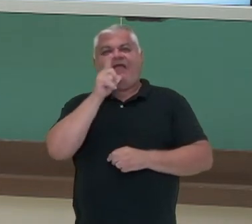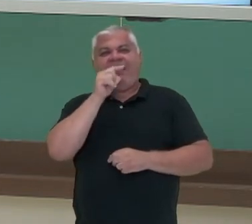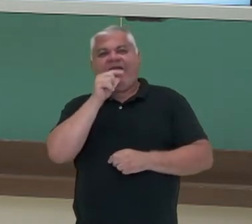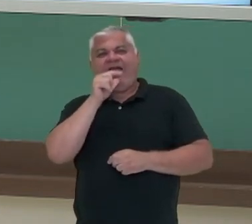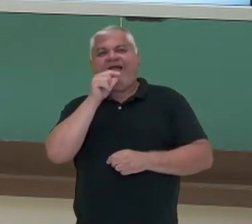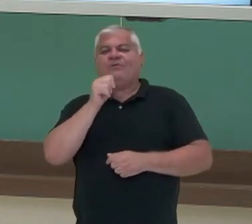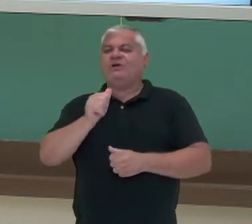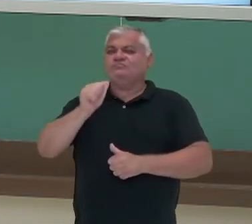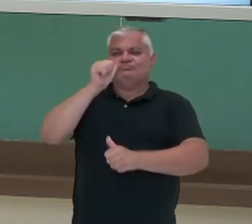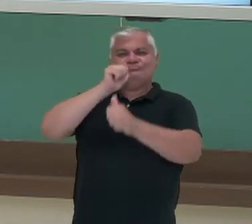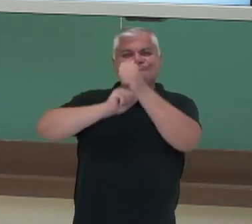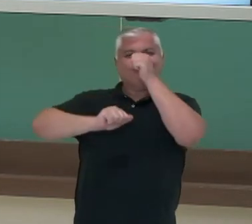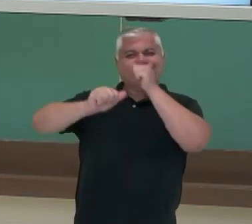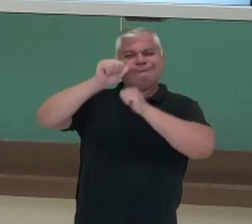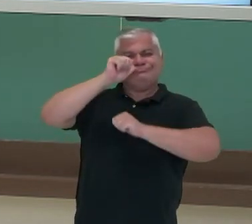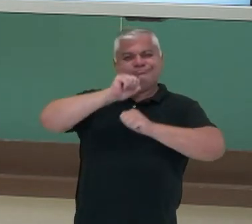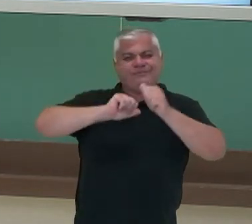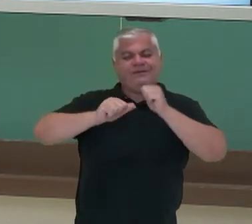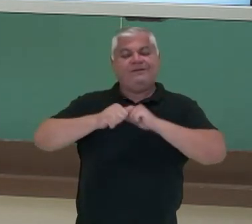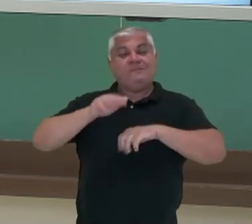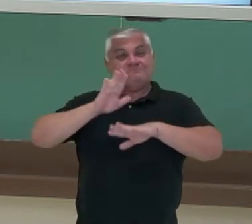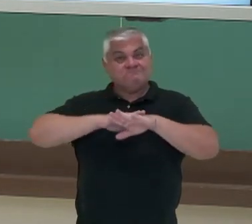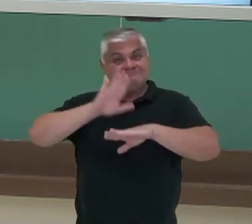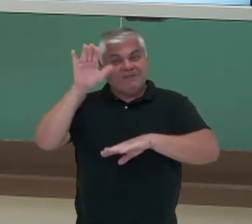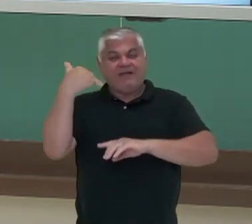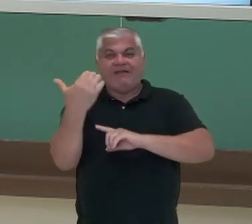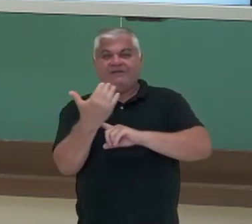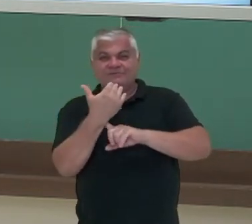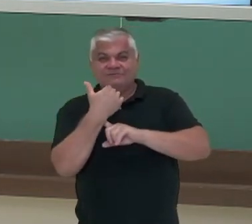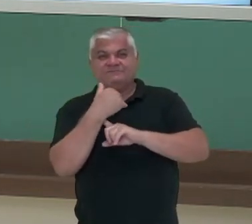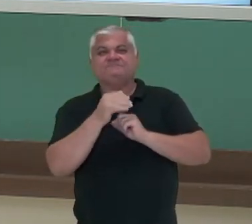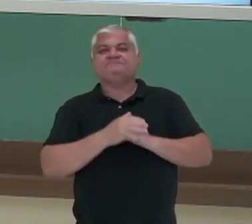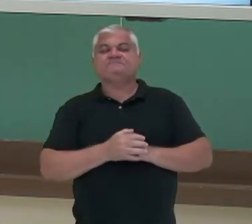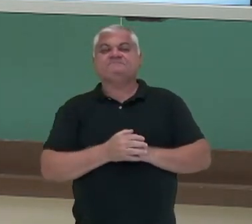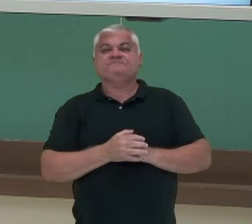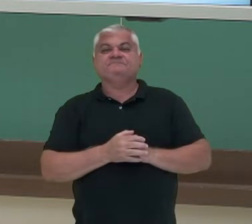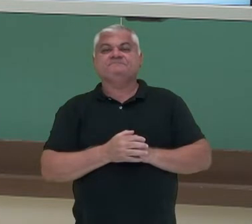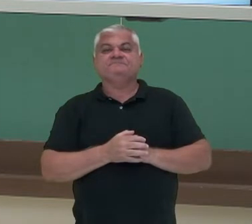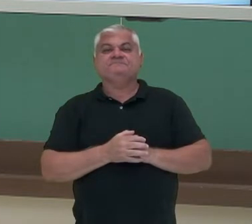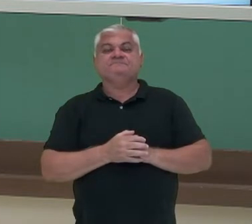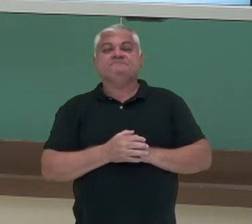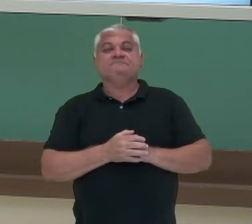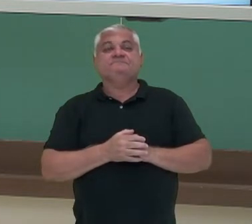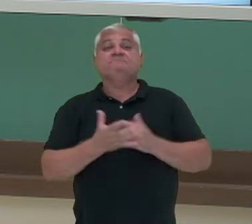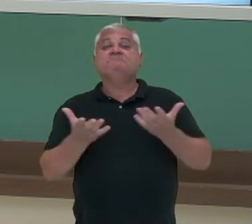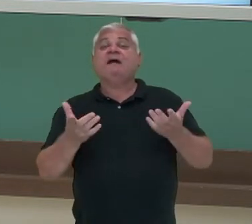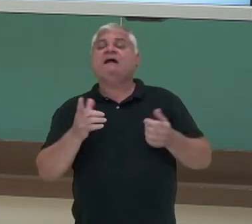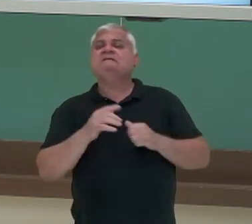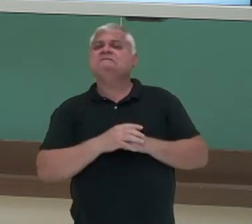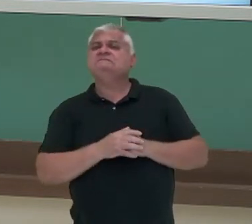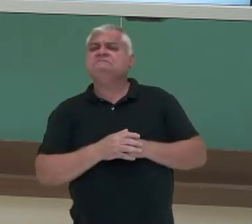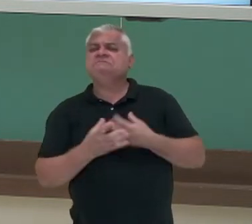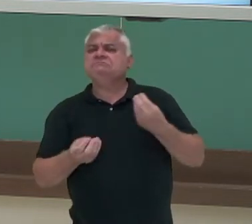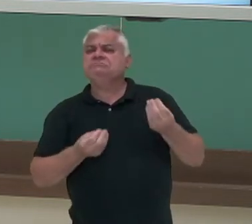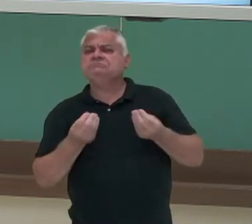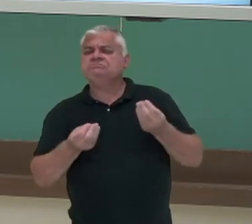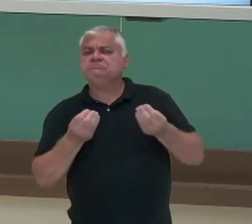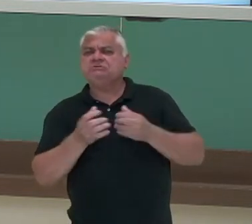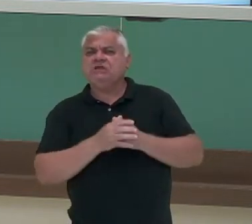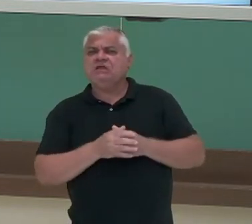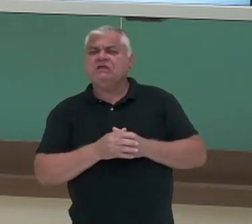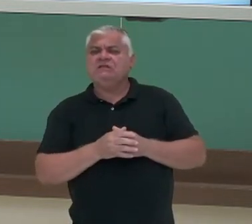o suficiente, ou às vezes até mais que o suficiente. Daí, professora, então me fala, o que é